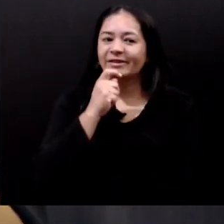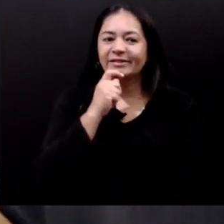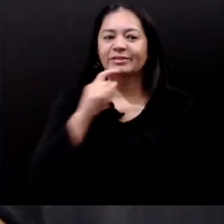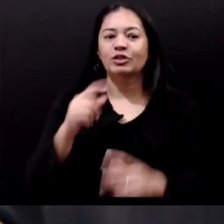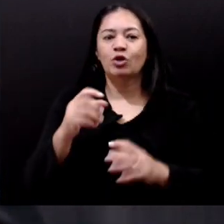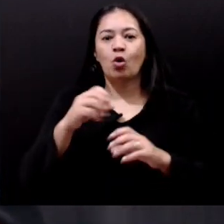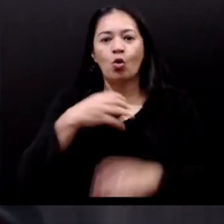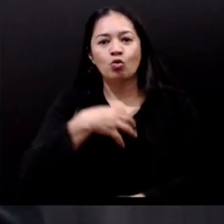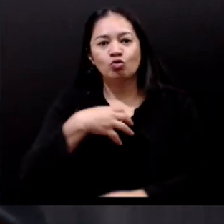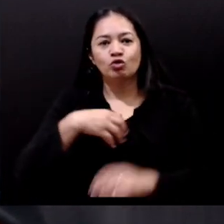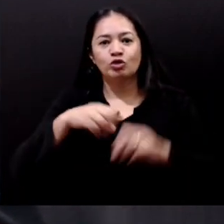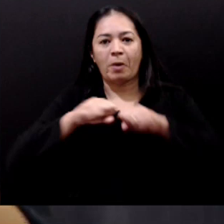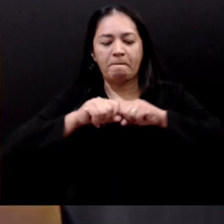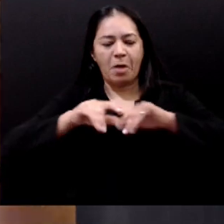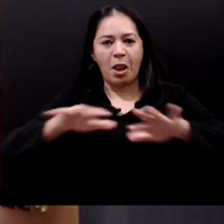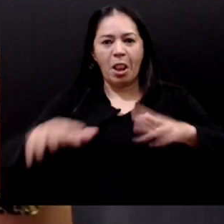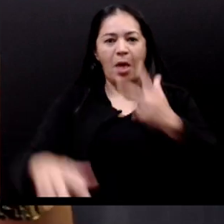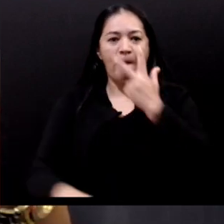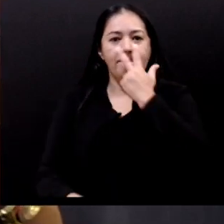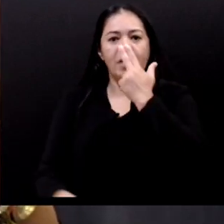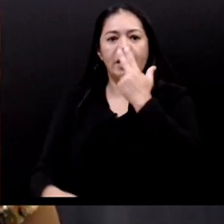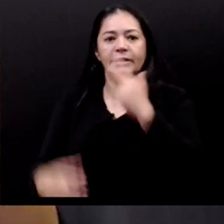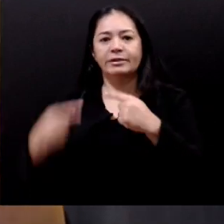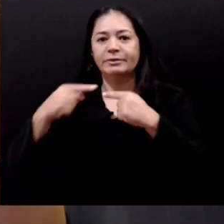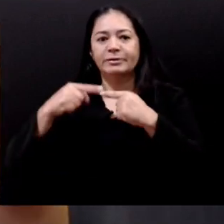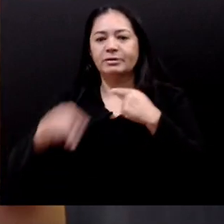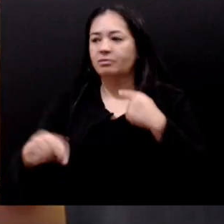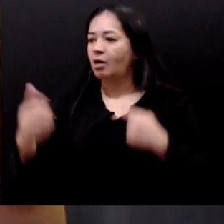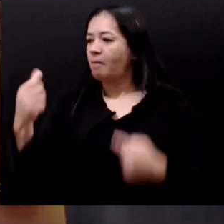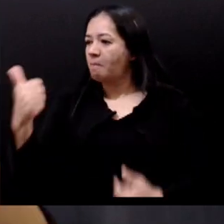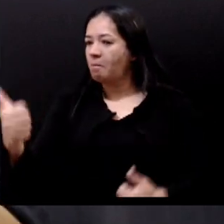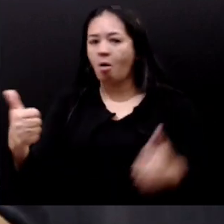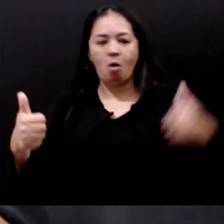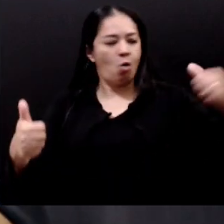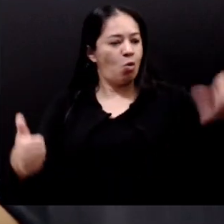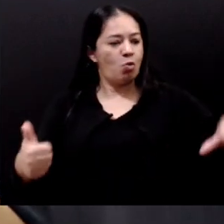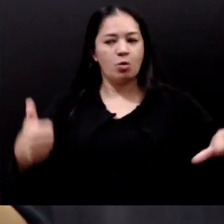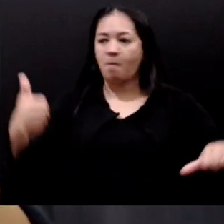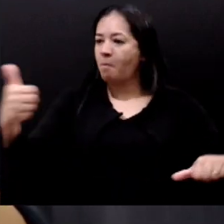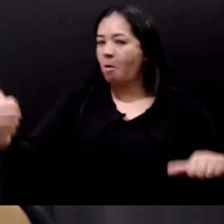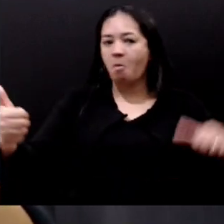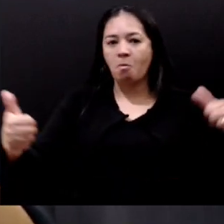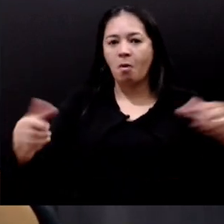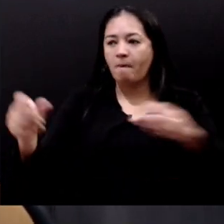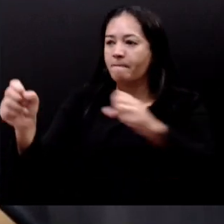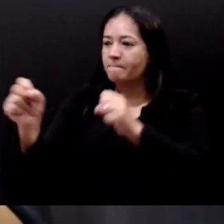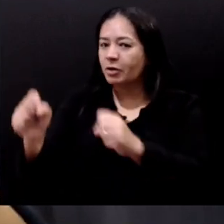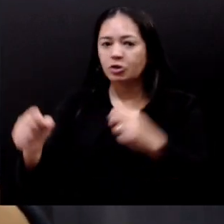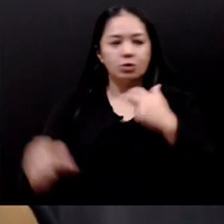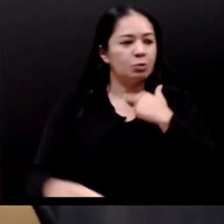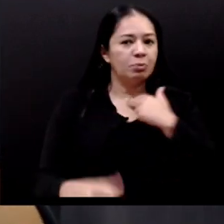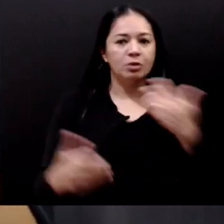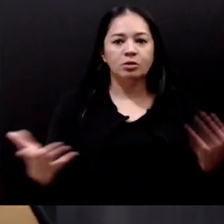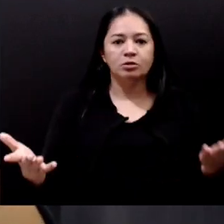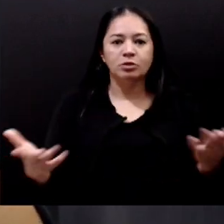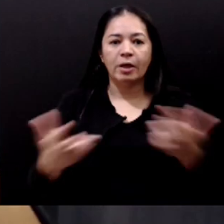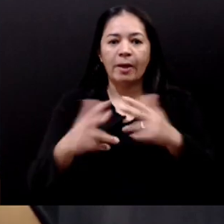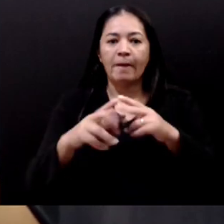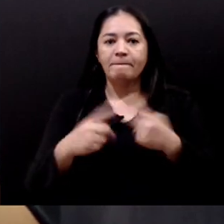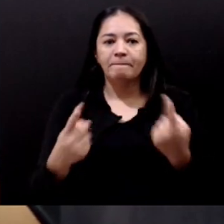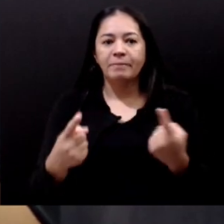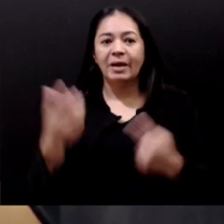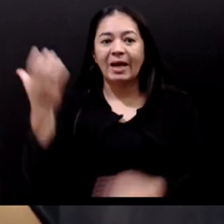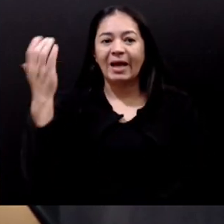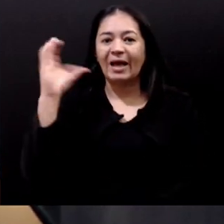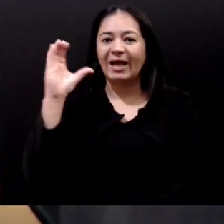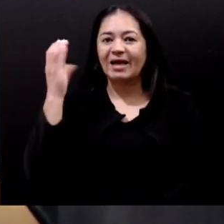parece que é uma dicotomia. Isso é bom, isso é ruim. Isso pode, isso não pode. Uhum. E na maioria das vezes, nem a ciência ela é tão